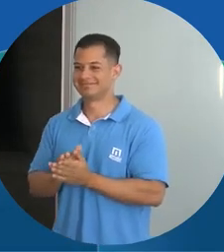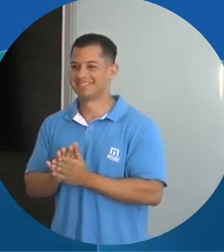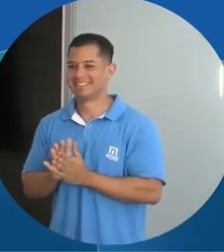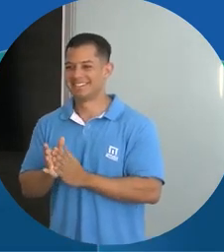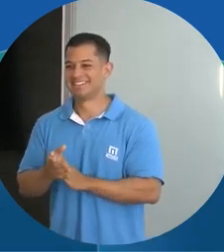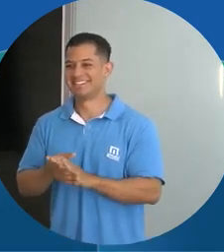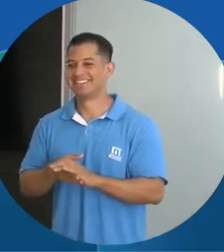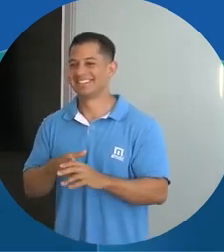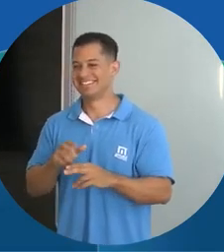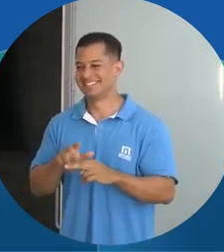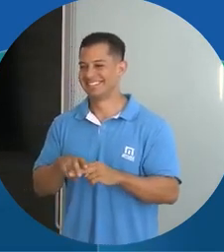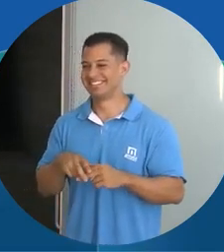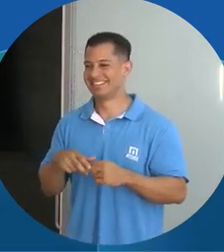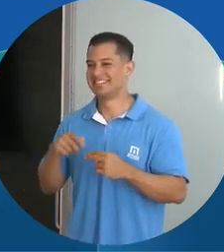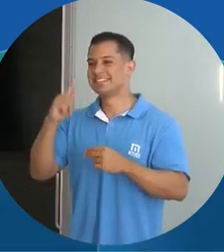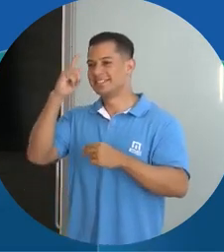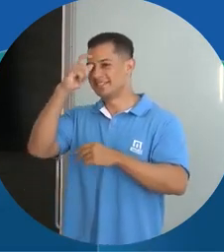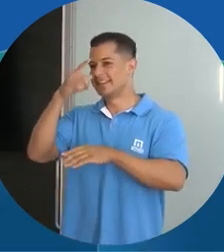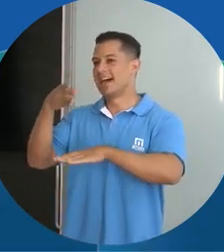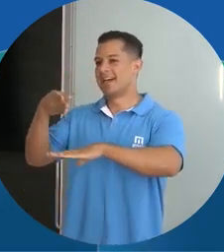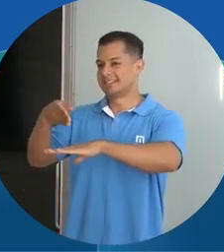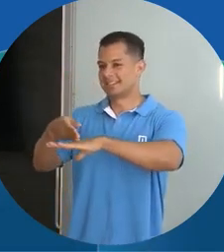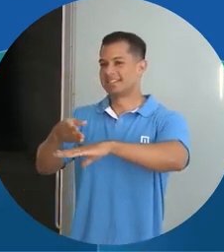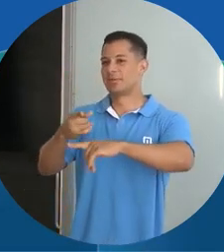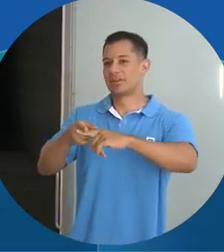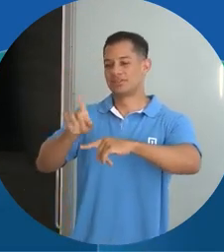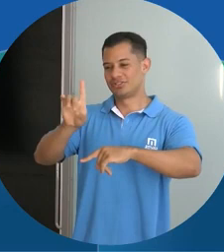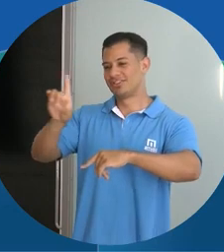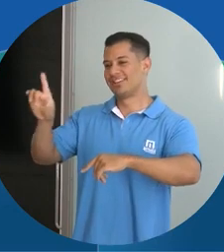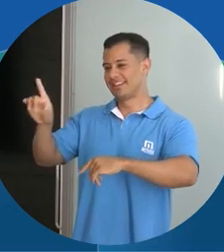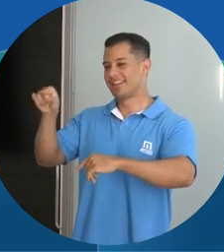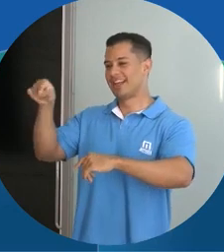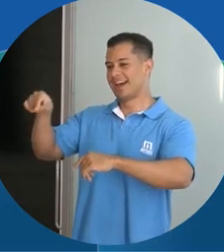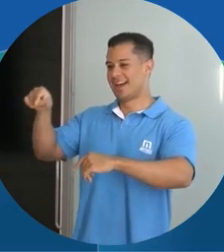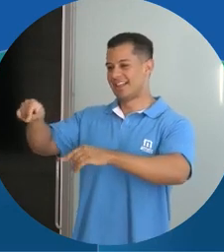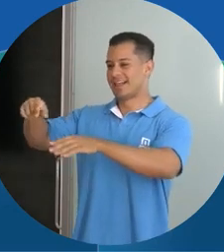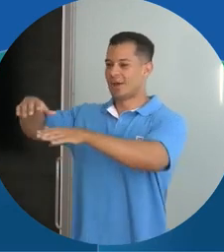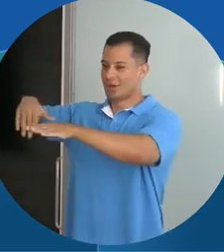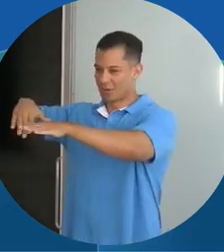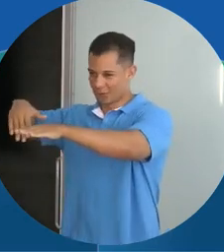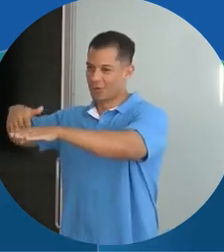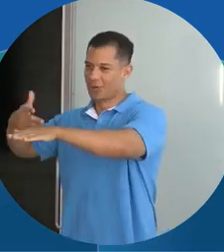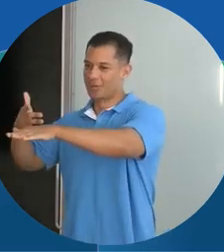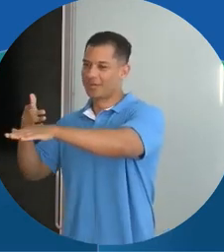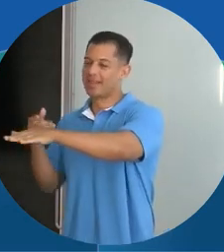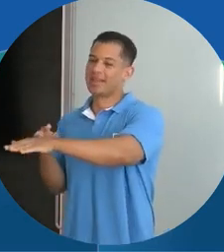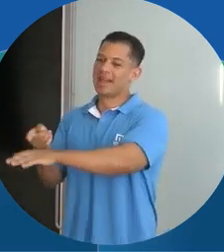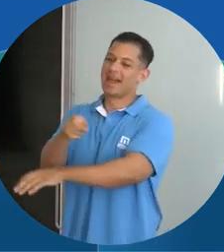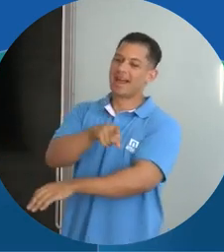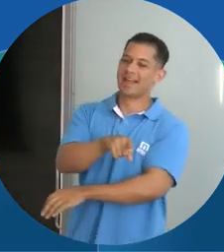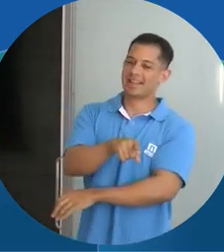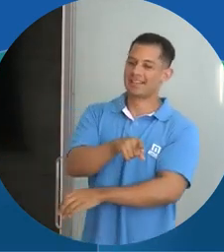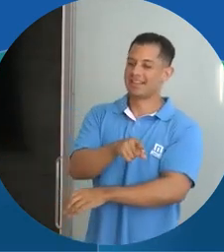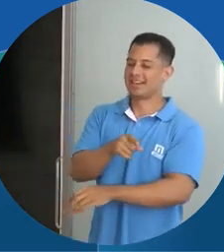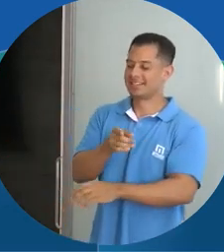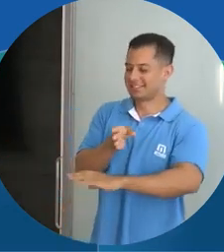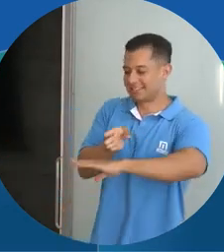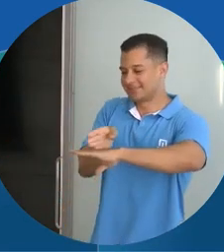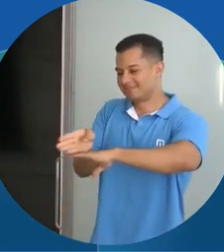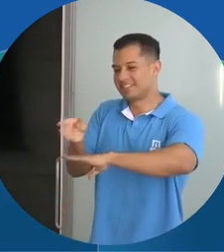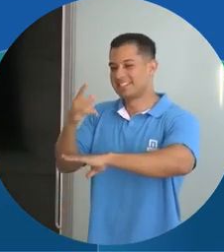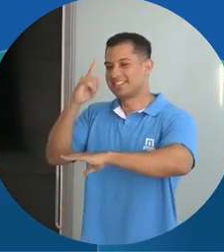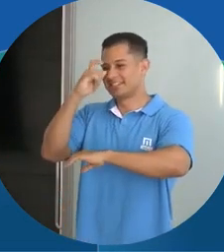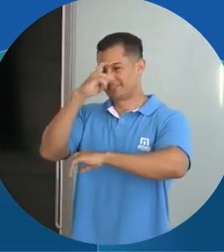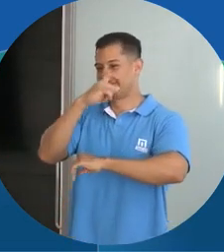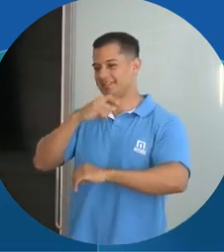dificuldade de acesso, porque do lado direito já é o clube, aqui já tem a contenção, então o nosso acesso de obra era muito